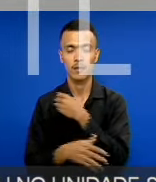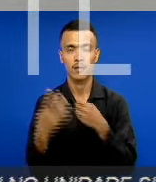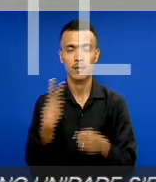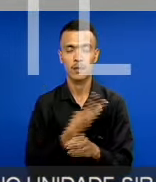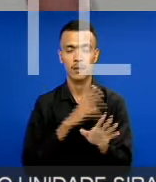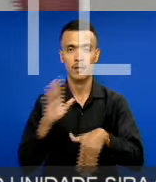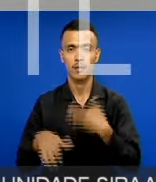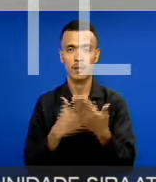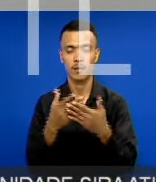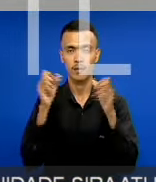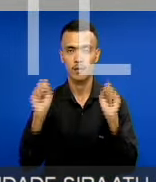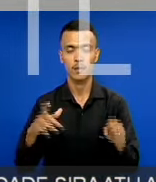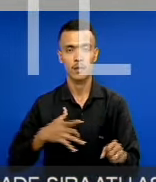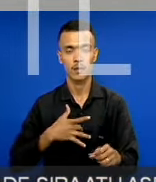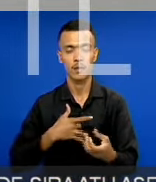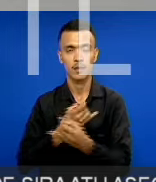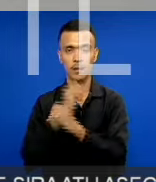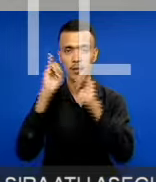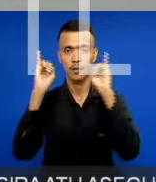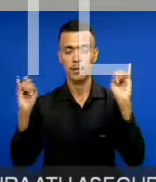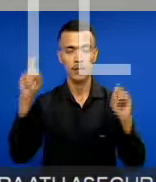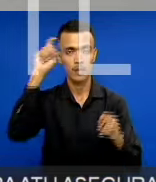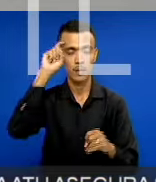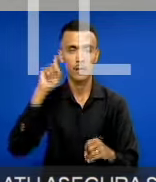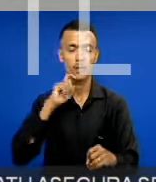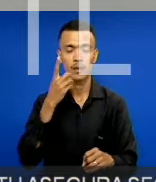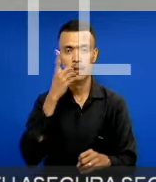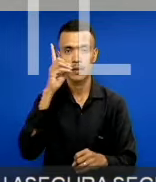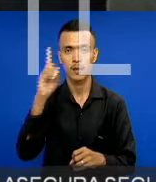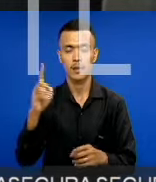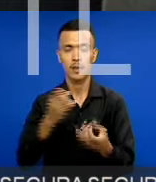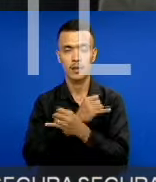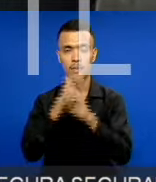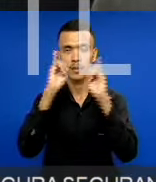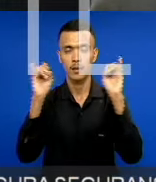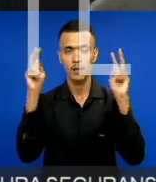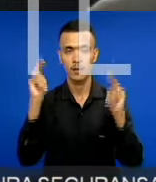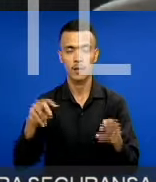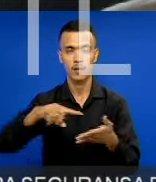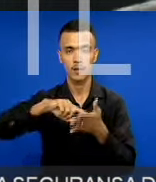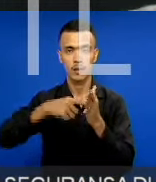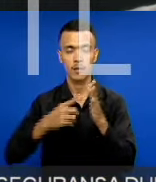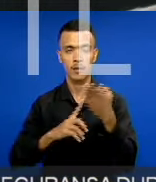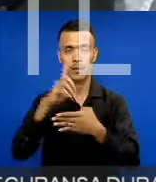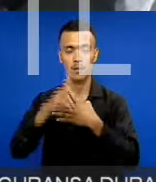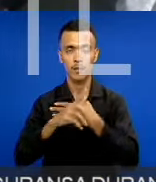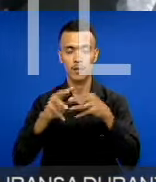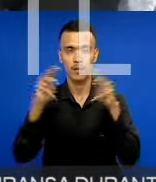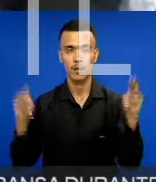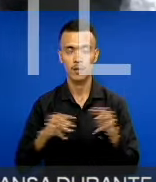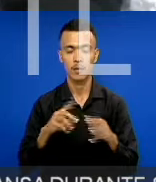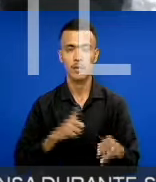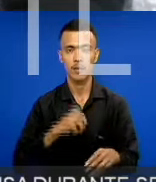que está close do Kuama. Sanana Guzmán hateteng, ia uku angne, tenki hahu desenvolve munisip Lauteng, tamba